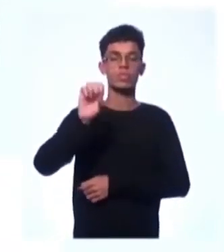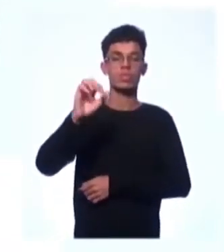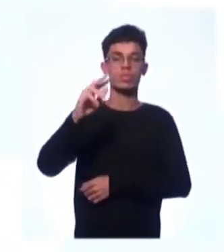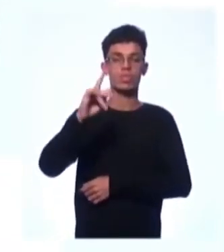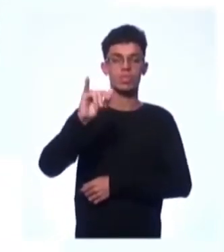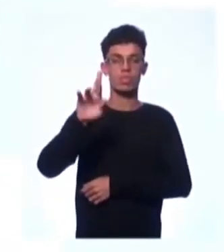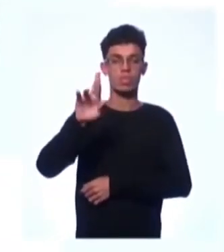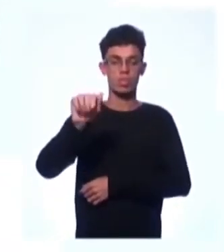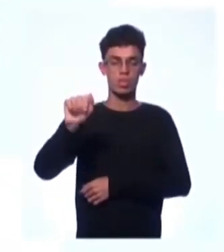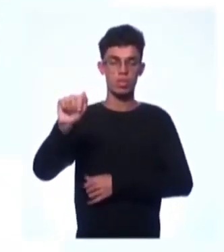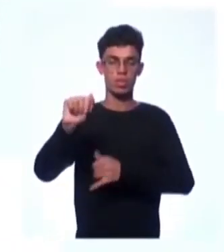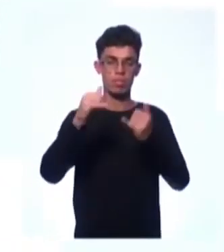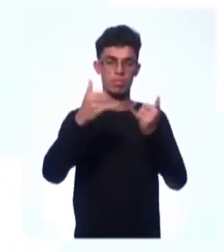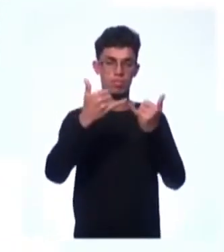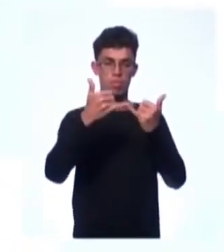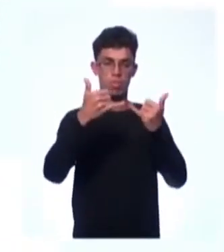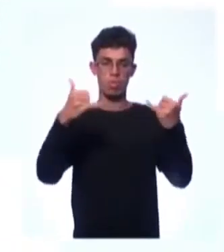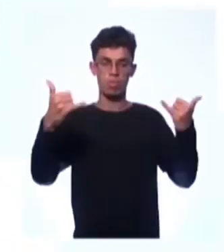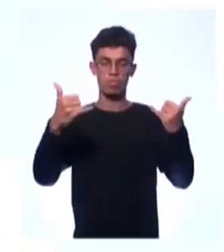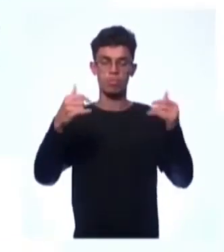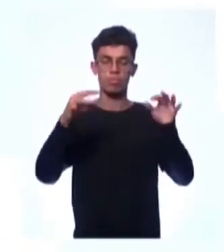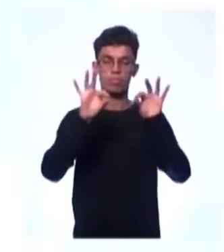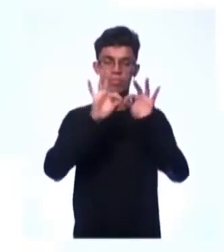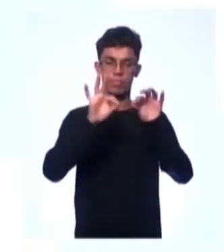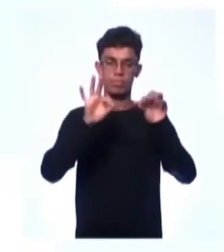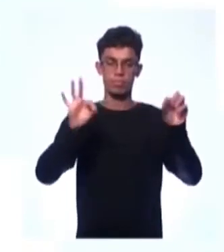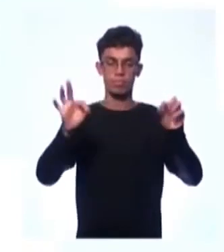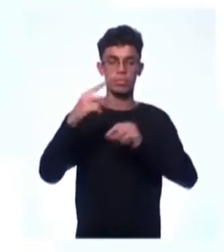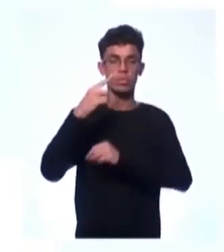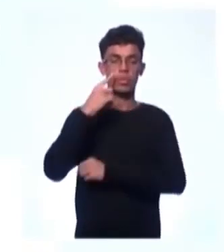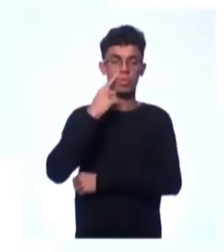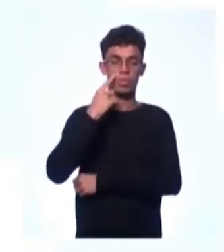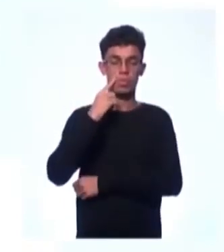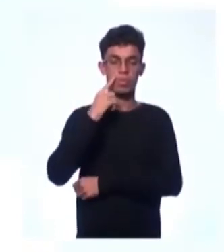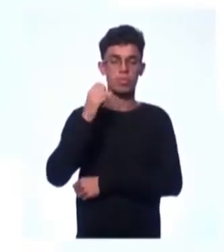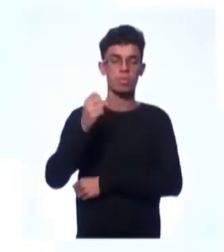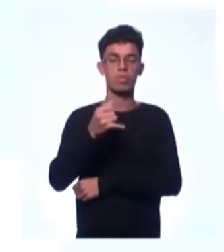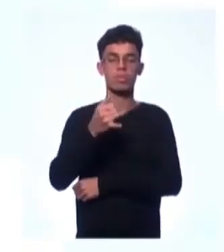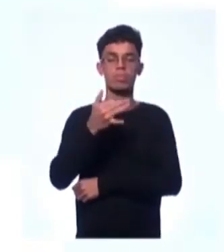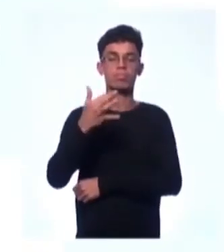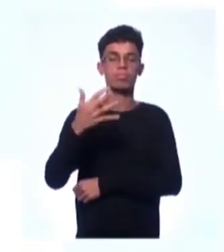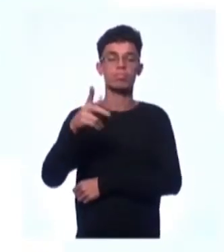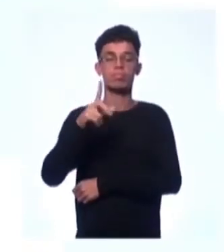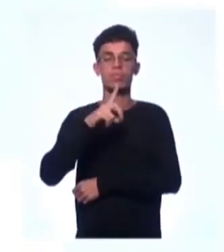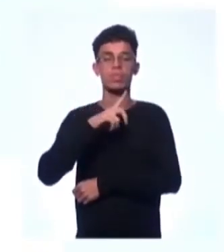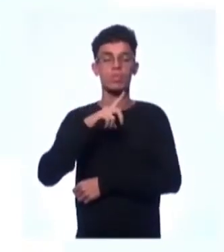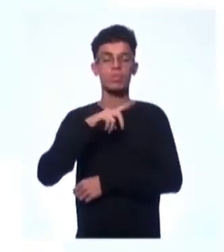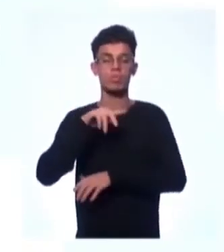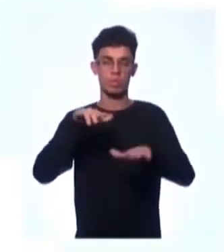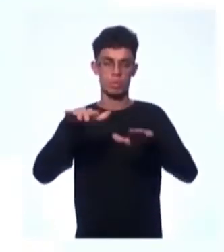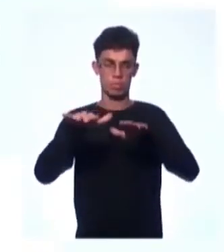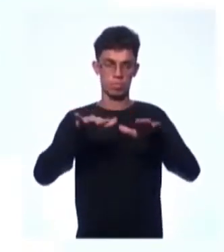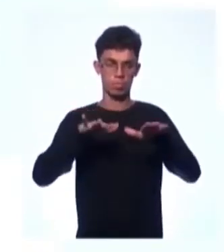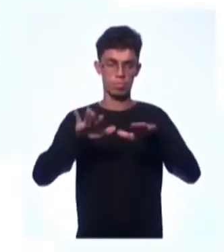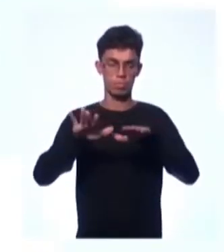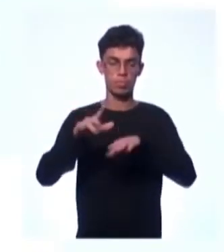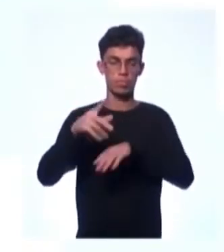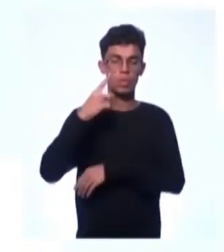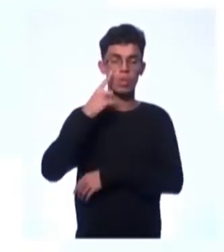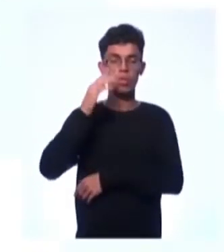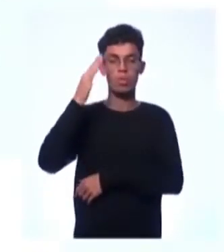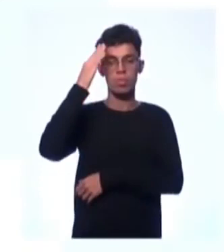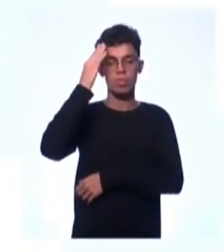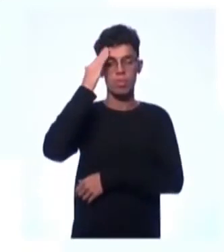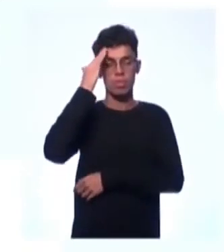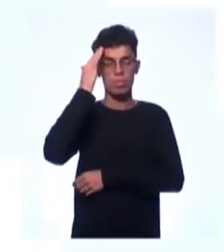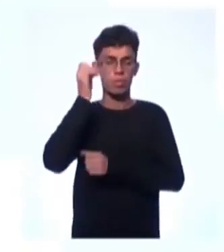que é percorrida por uma corrente elétrica, né? A gente vai esquematizar aí e verificar quais são as tendências de movimento dela. E vamos reconhecer os fatores que